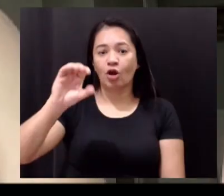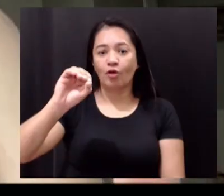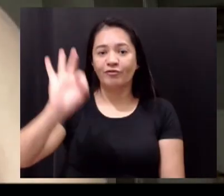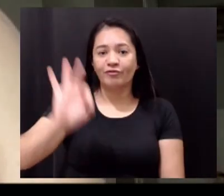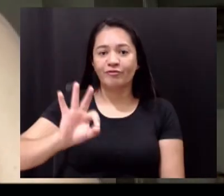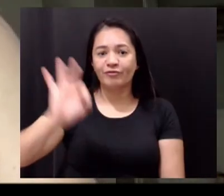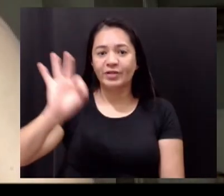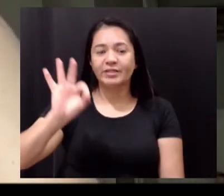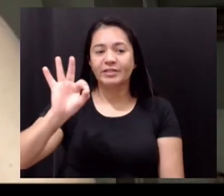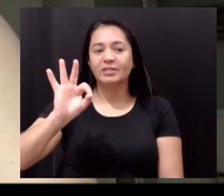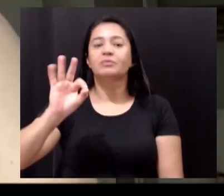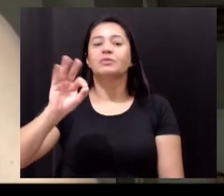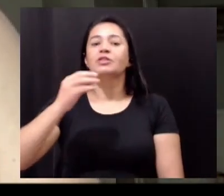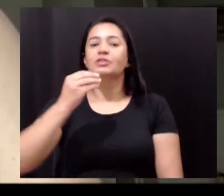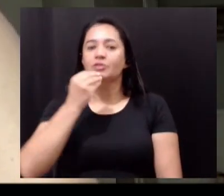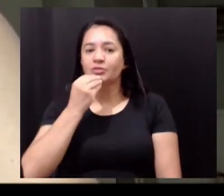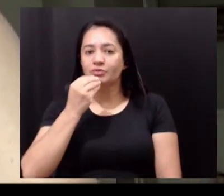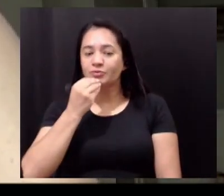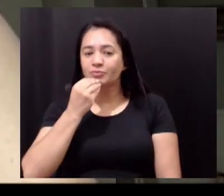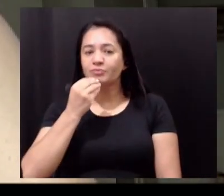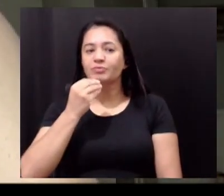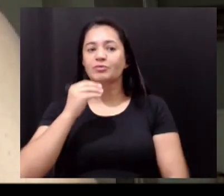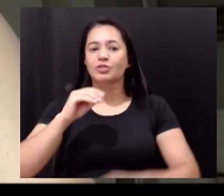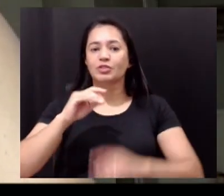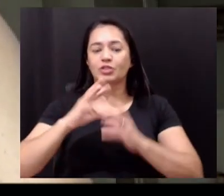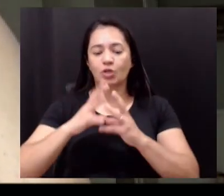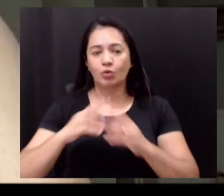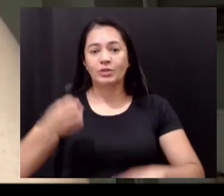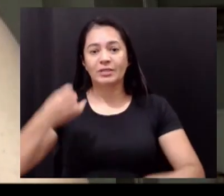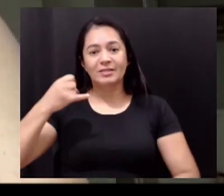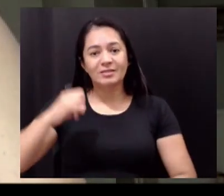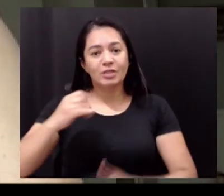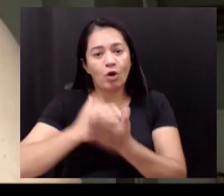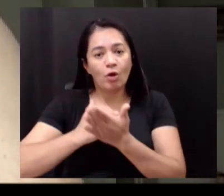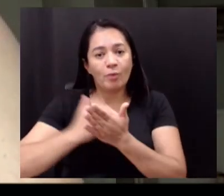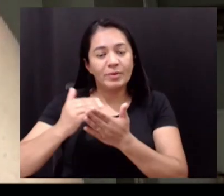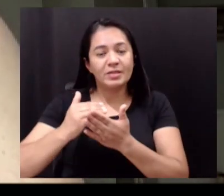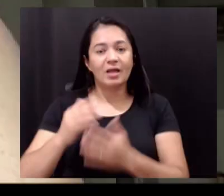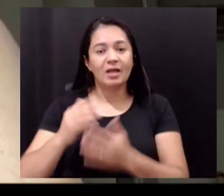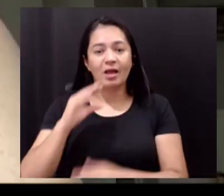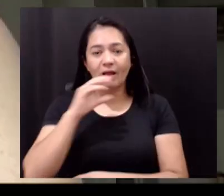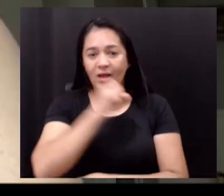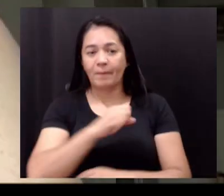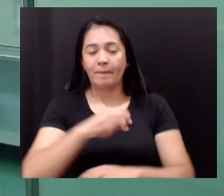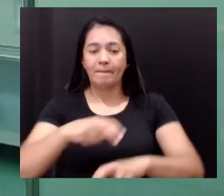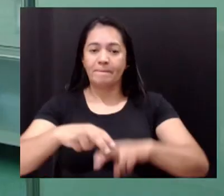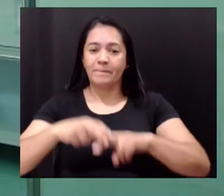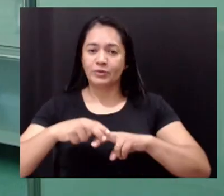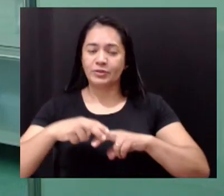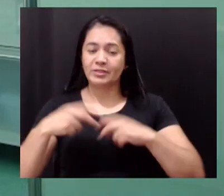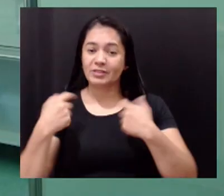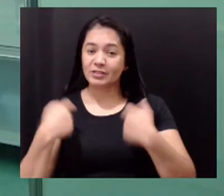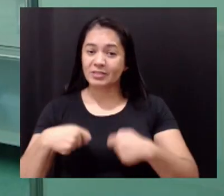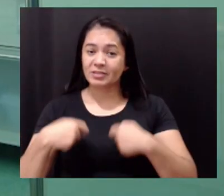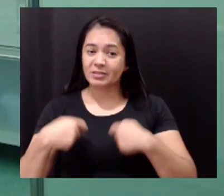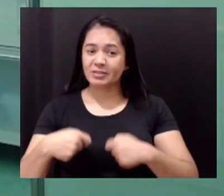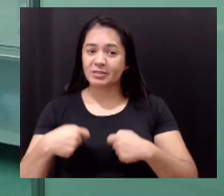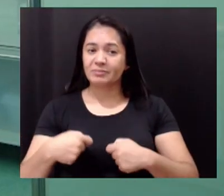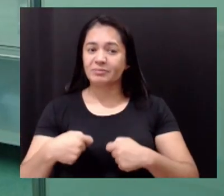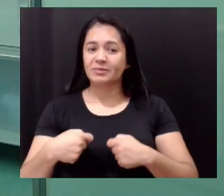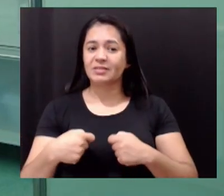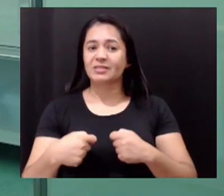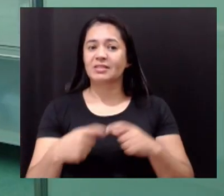se identificado precocemente. Então, por isso, a necessidade de um acompanhamento de rotina e realizar esse